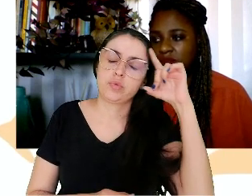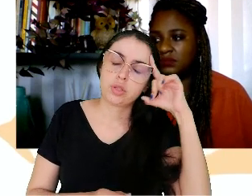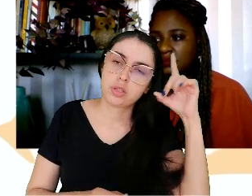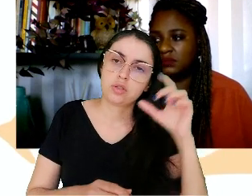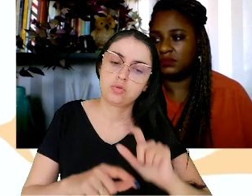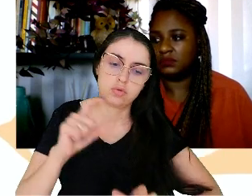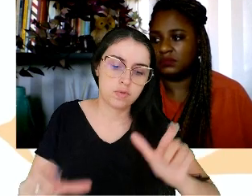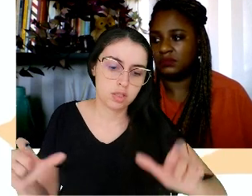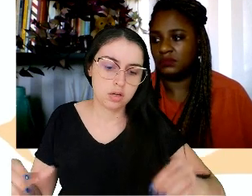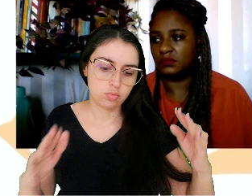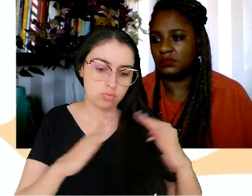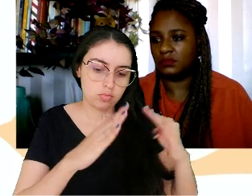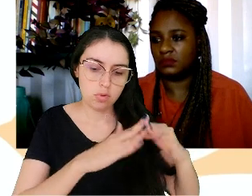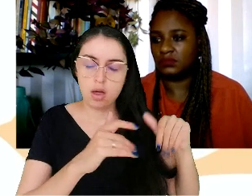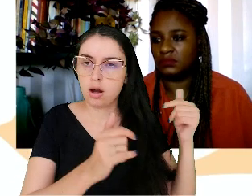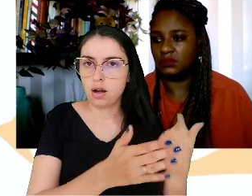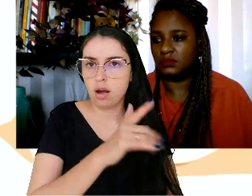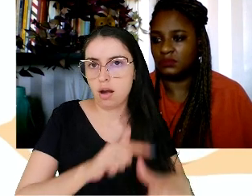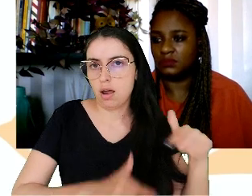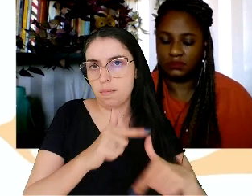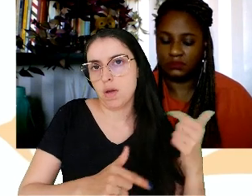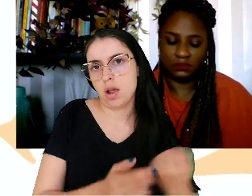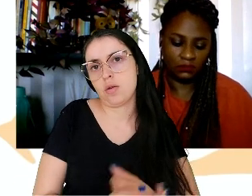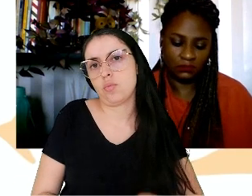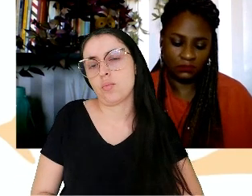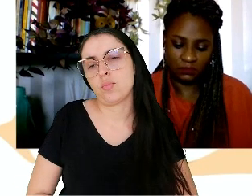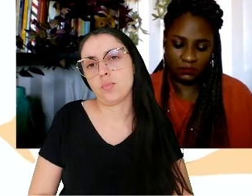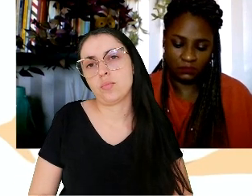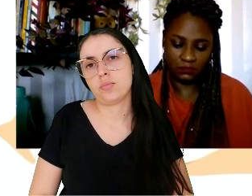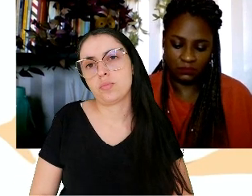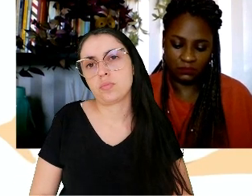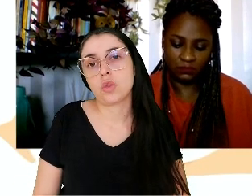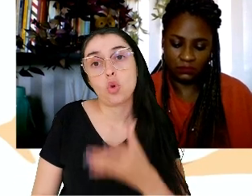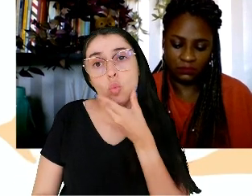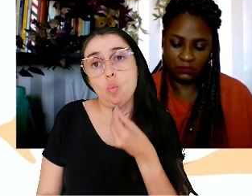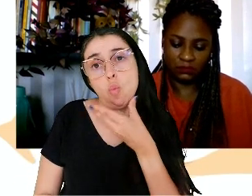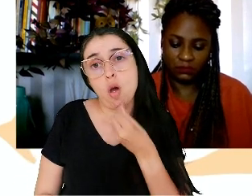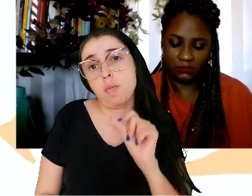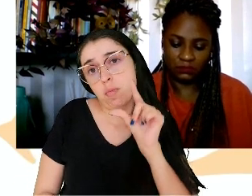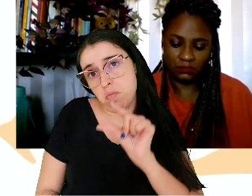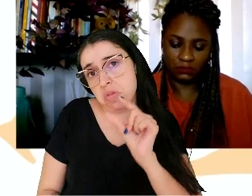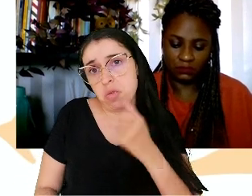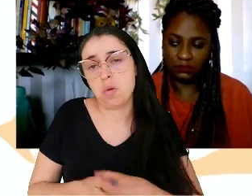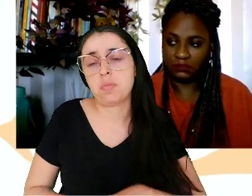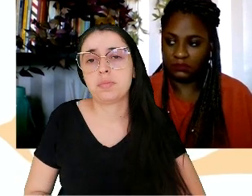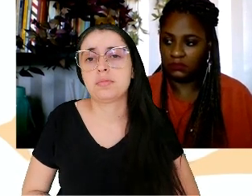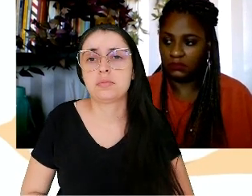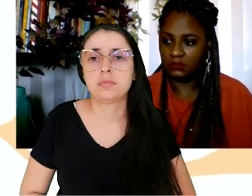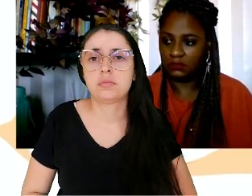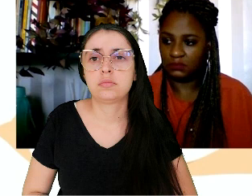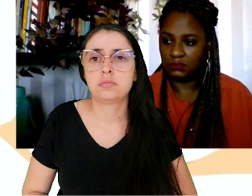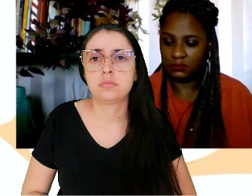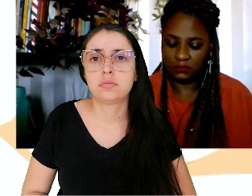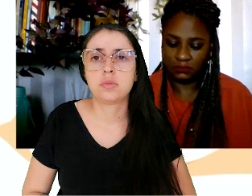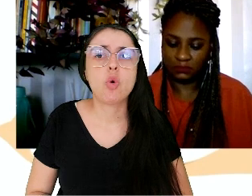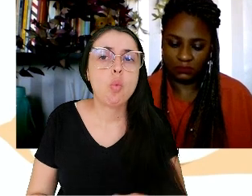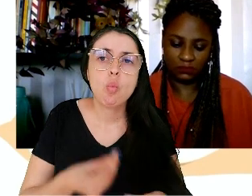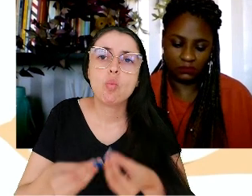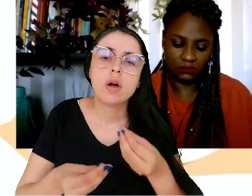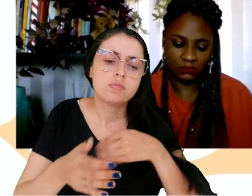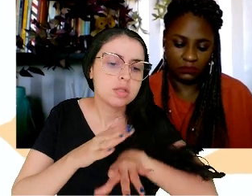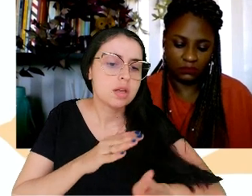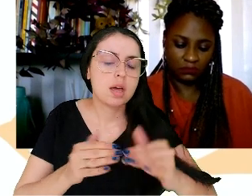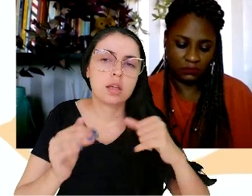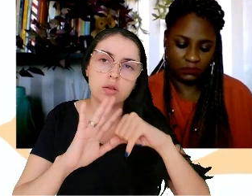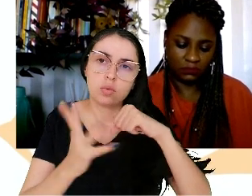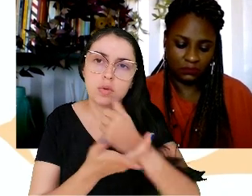das tarefas domésticas do que em relação aos homens. Então, como vamos sair dessa pandemia,